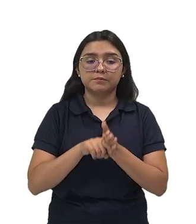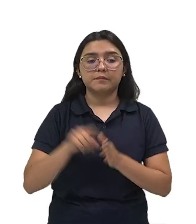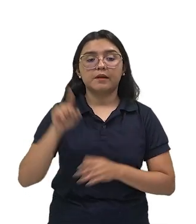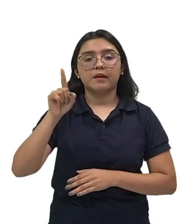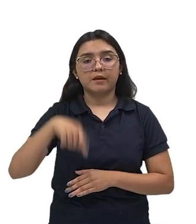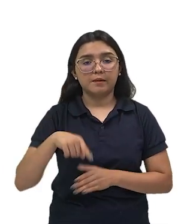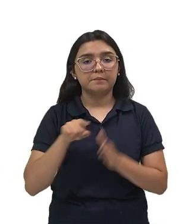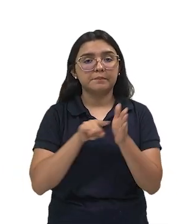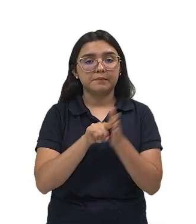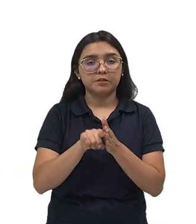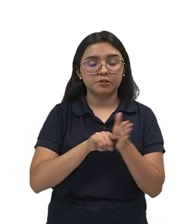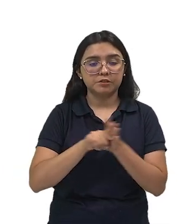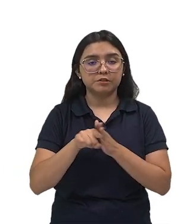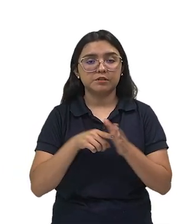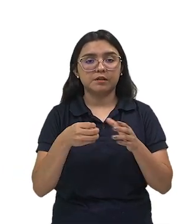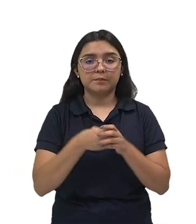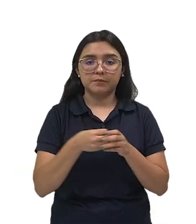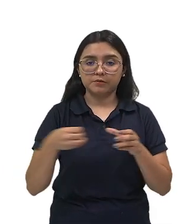Pesquisa